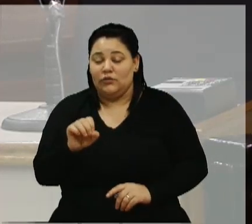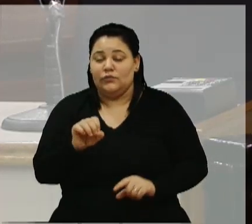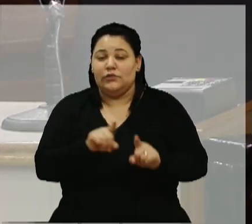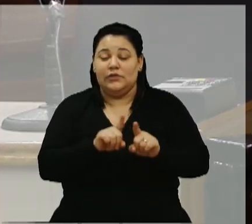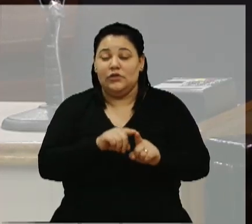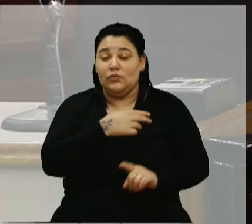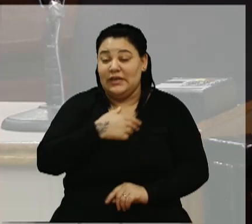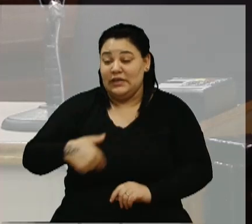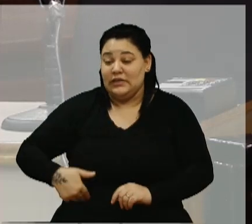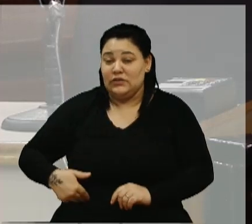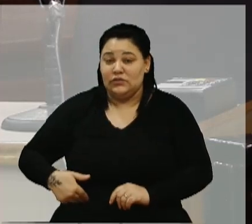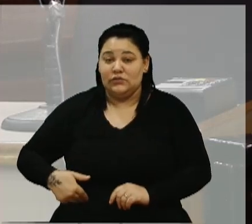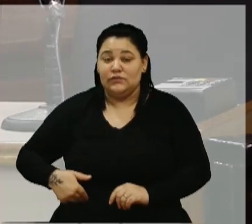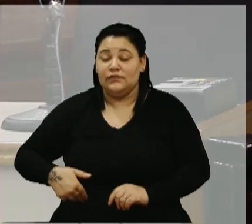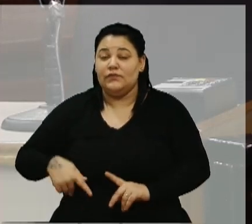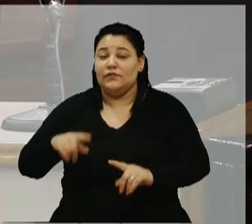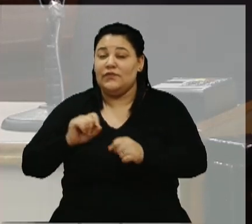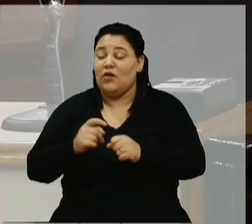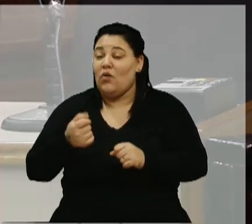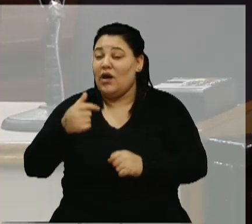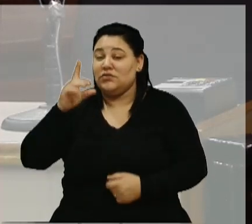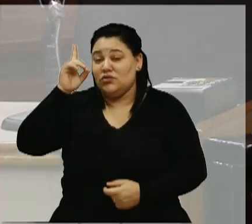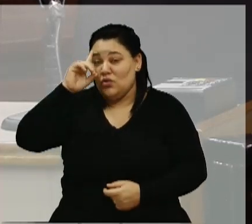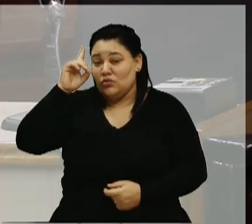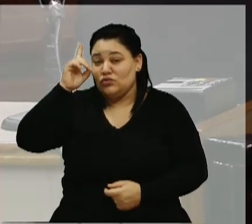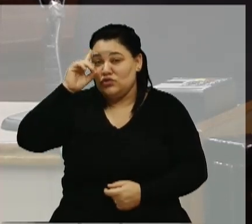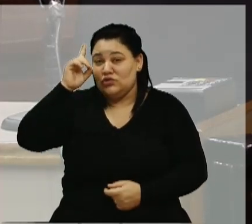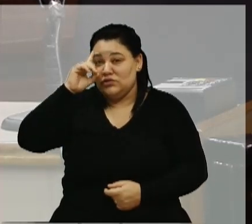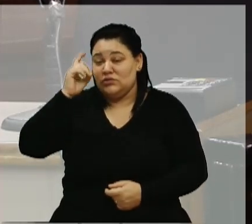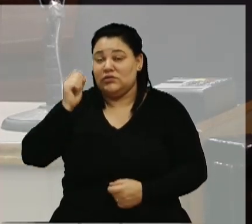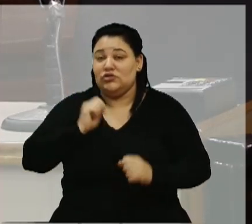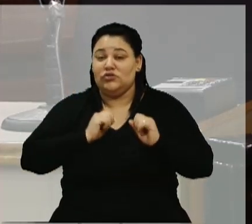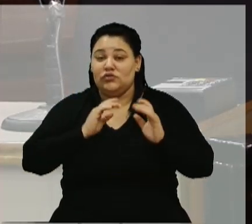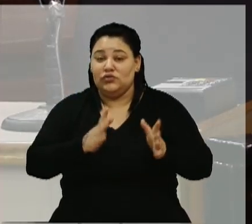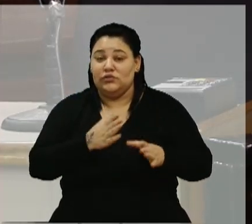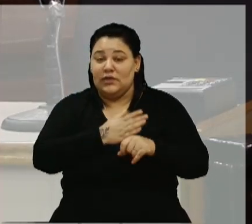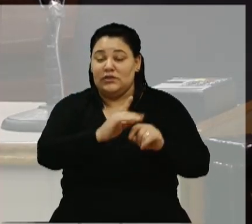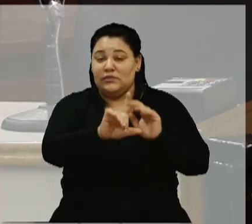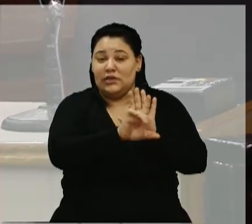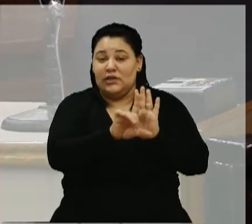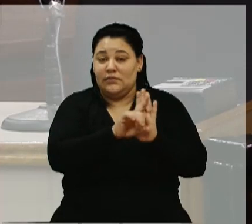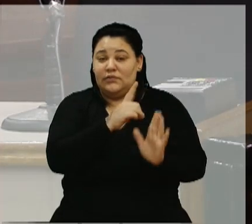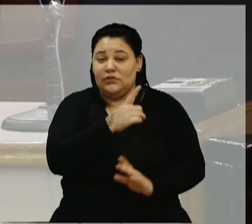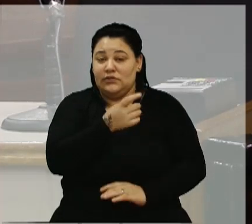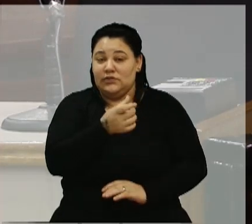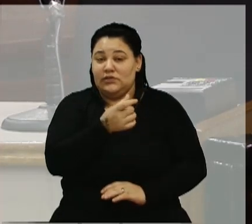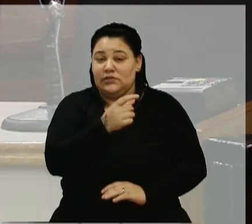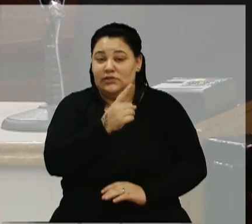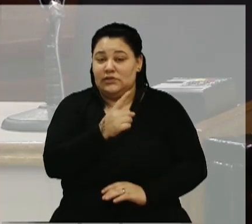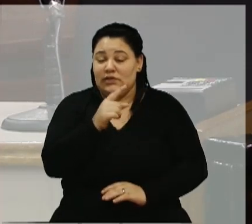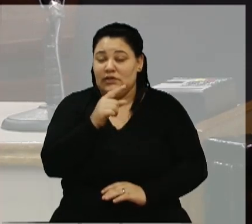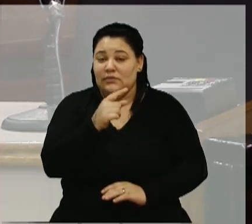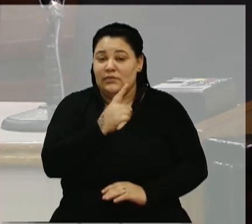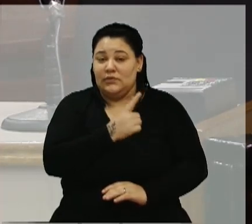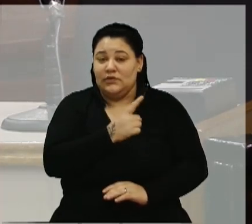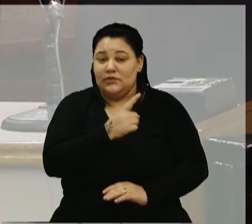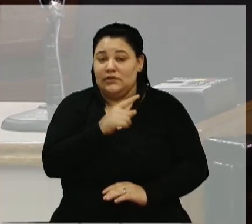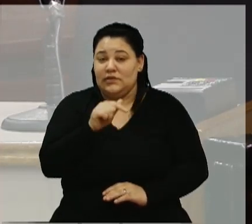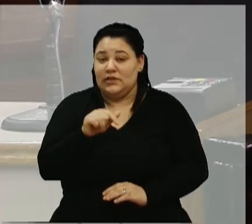tem incorrido rotineiramente em atos tipificados na Lei 1079 de 1950,